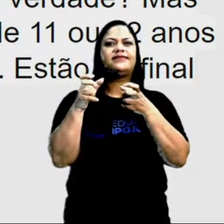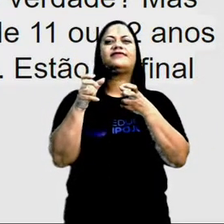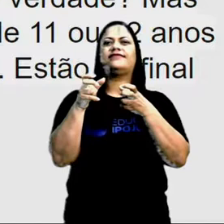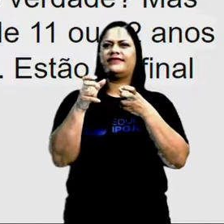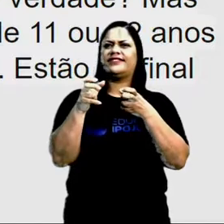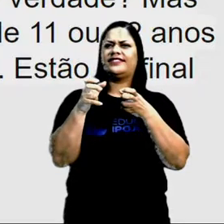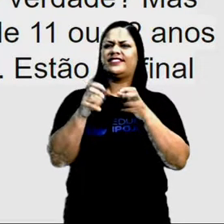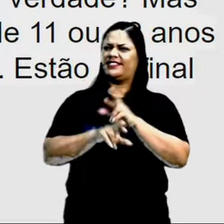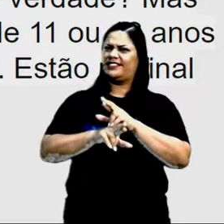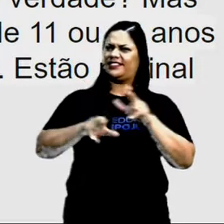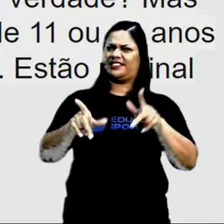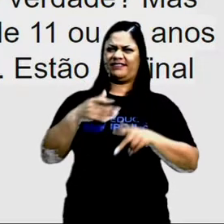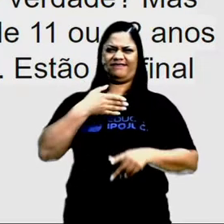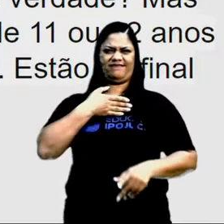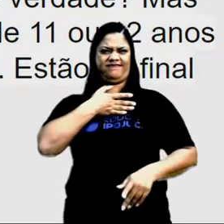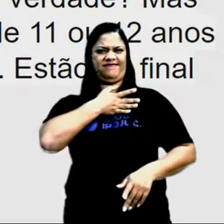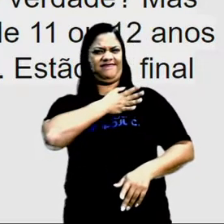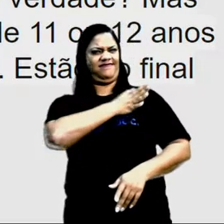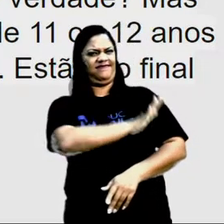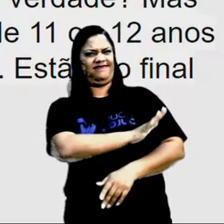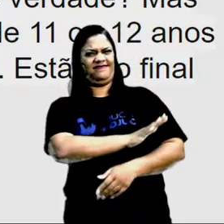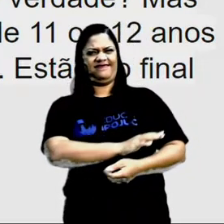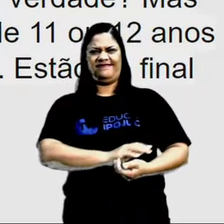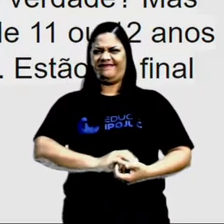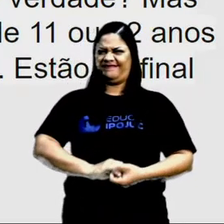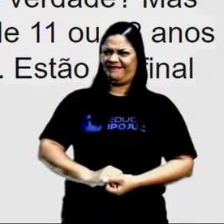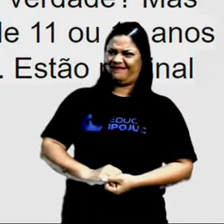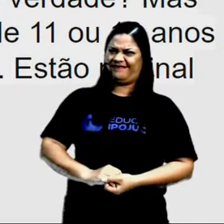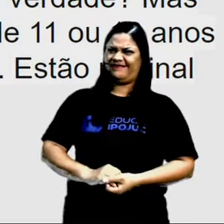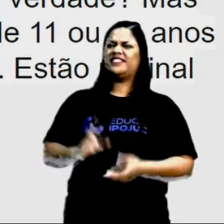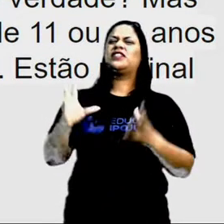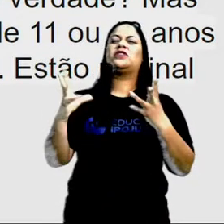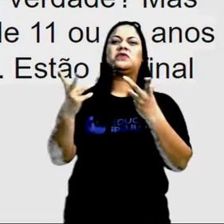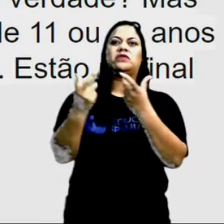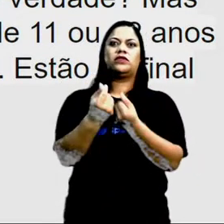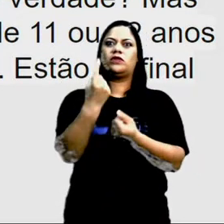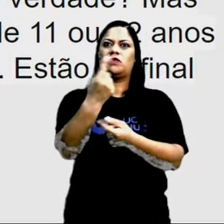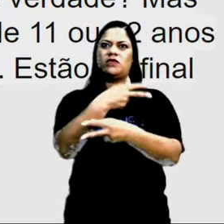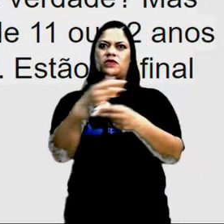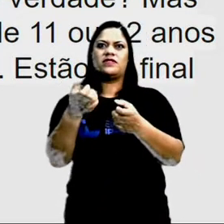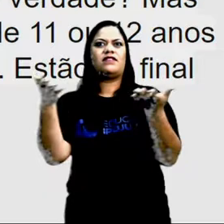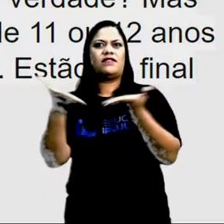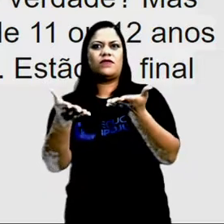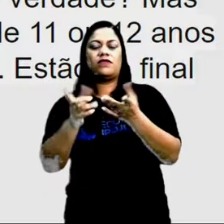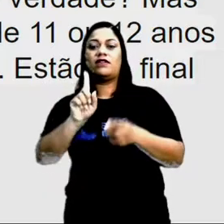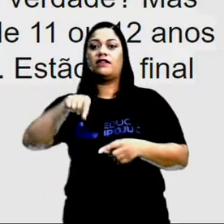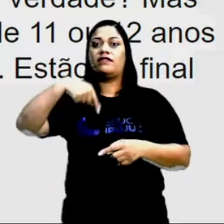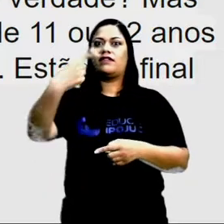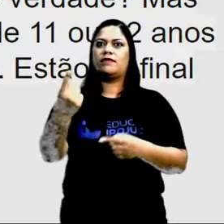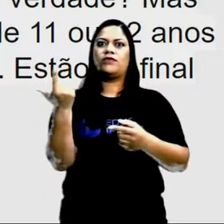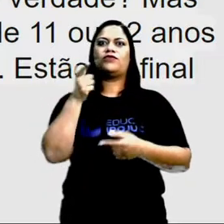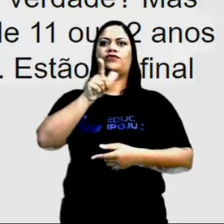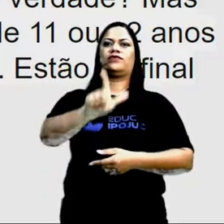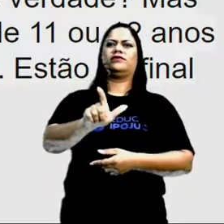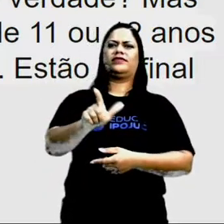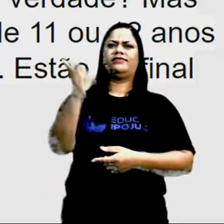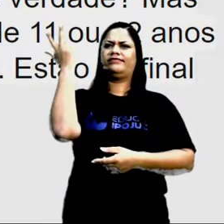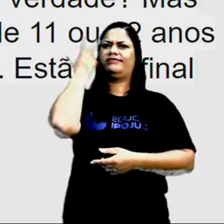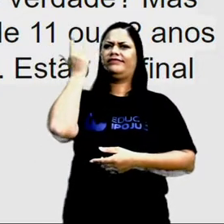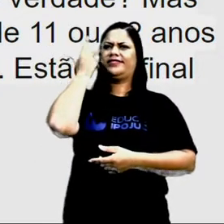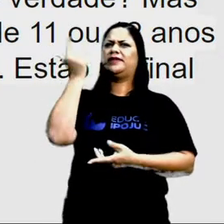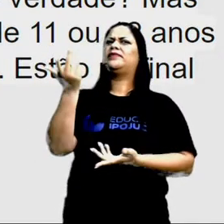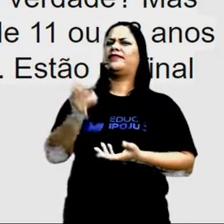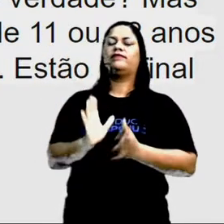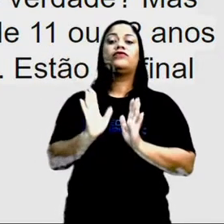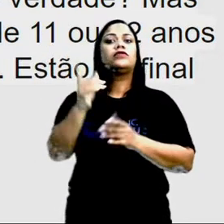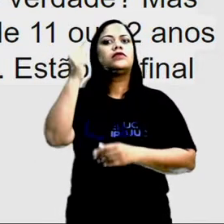é esquisita. Afinal, todo mundo é uma coisa agora e vai ser outra depois. Isso é natural.